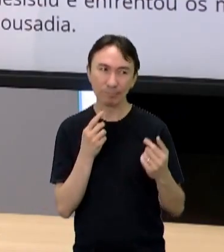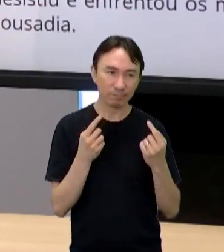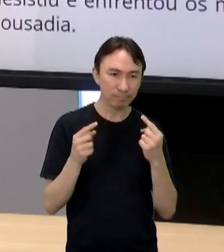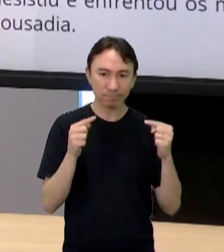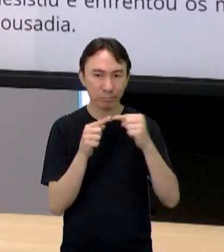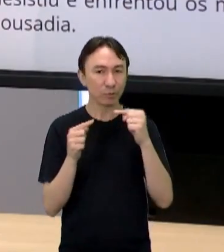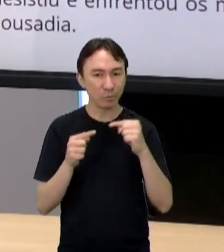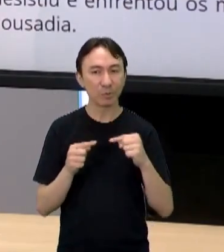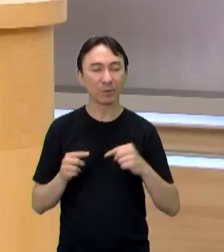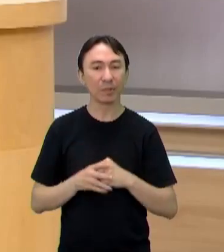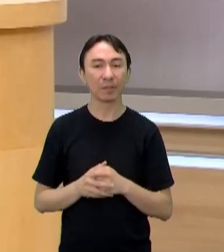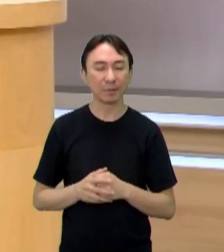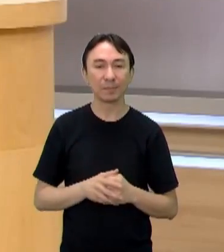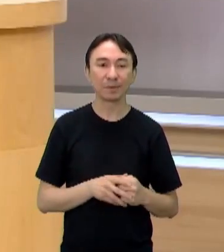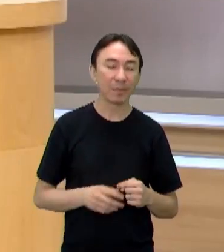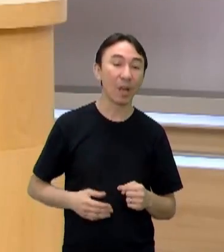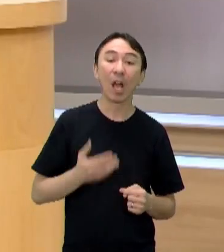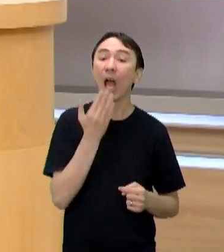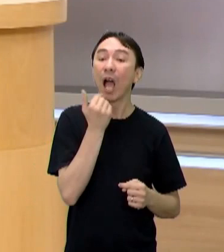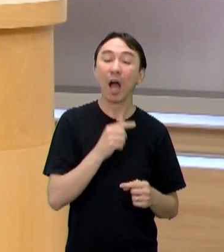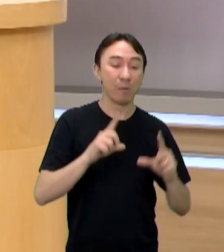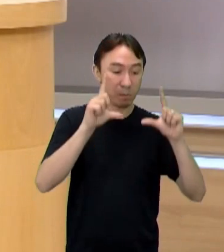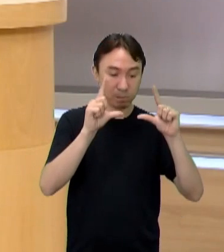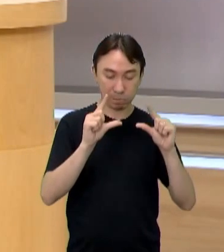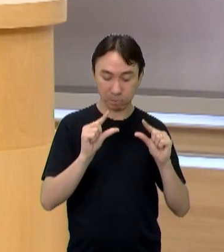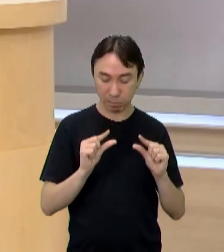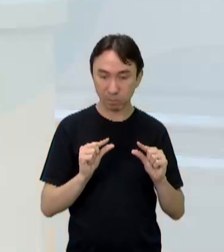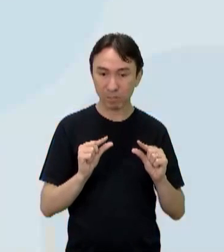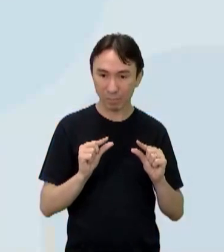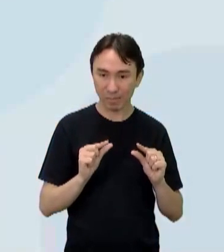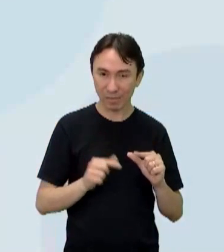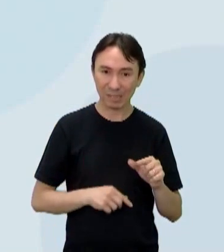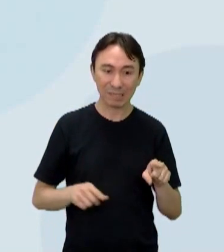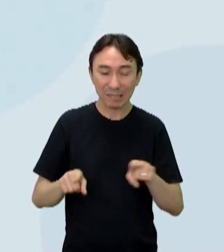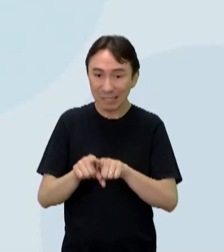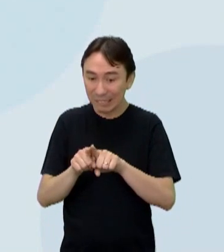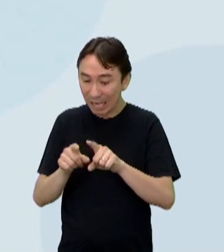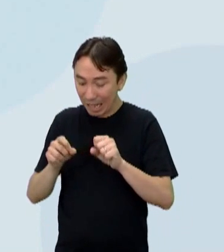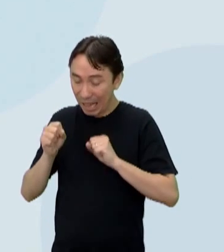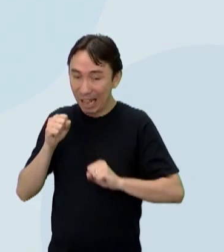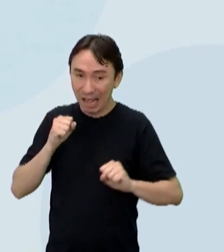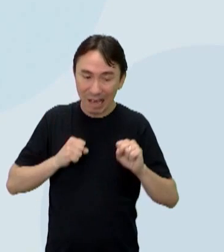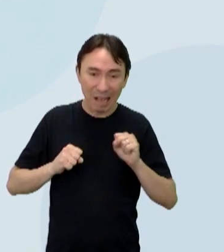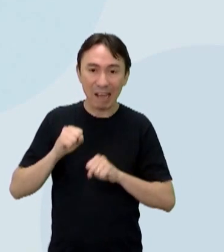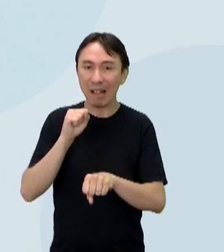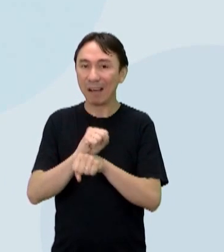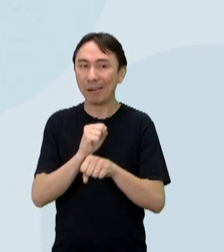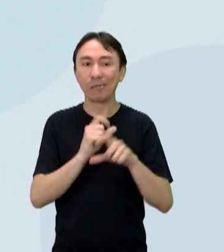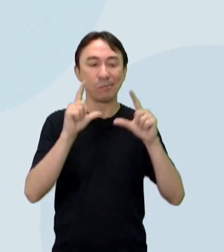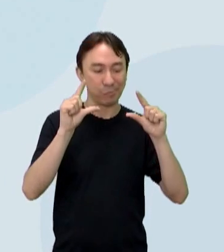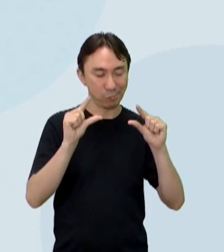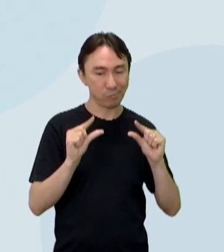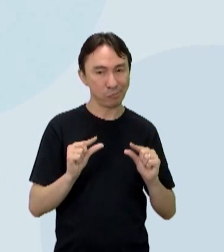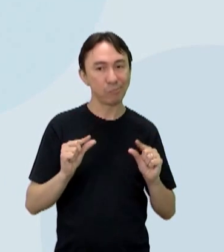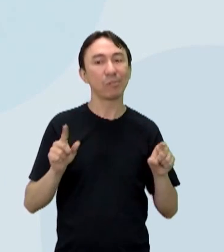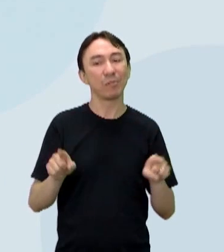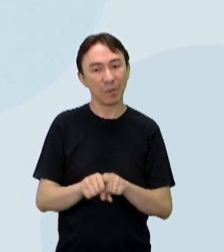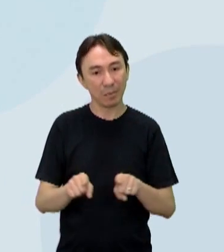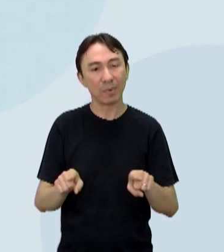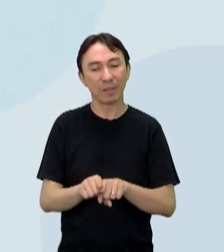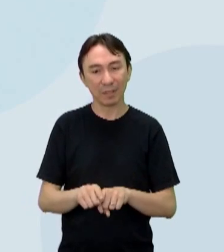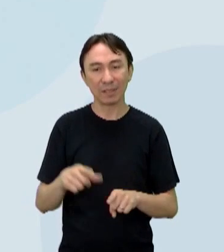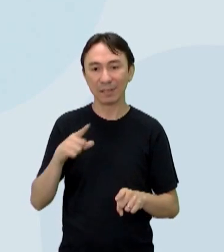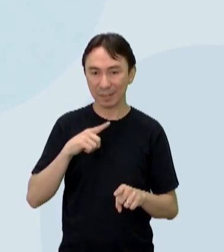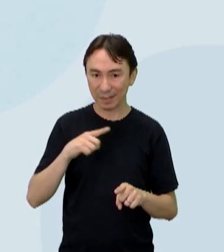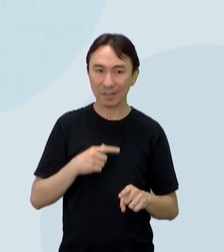Os mantimentos já estavam acabando e as esperanças também. Então, o pois, ó, como ele está conectando essas duas